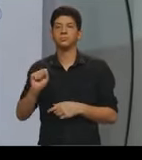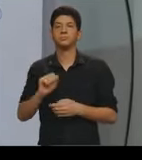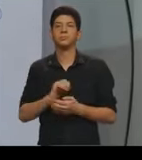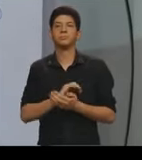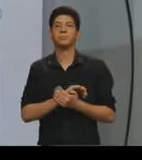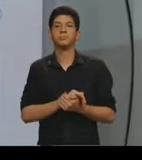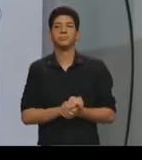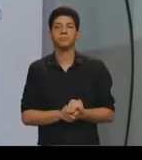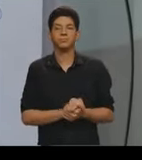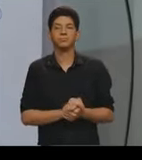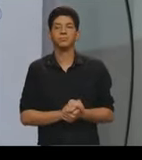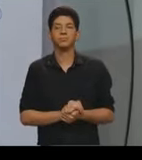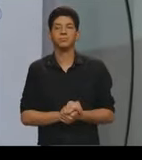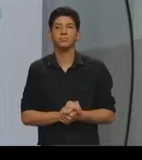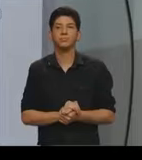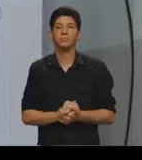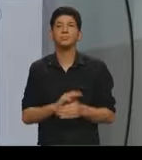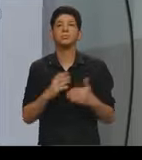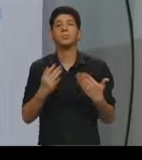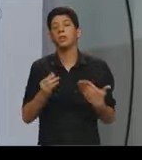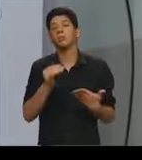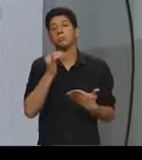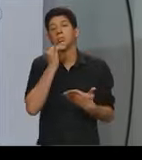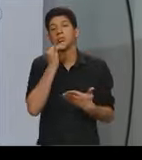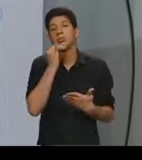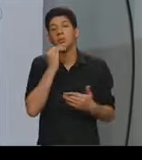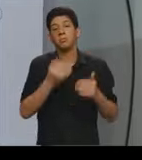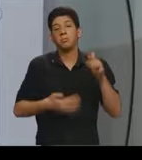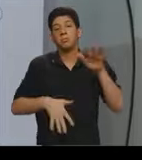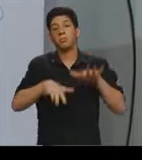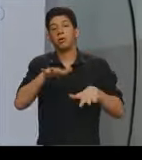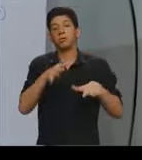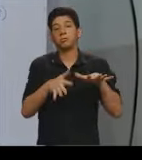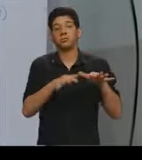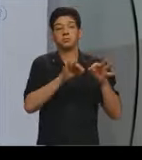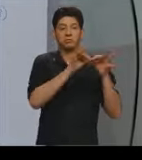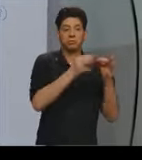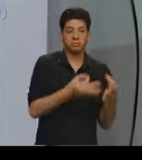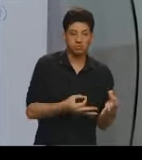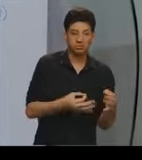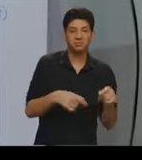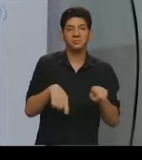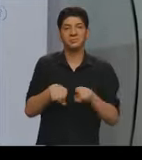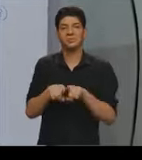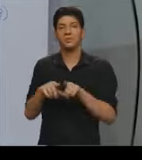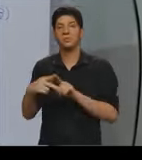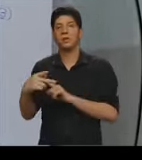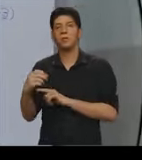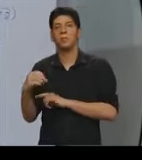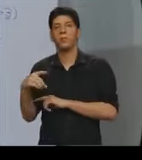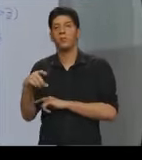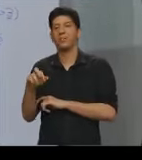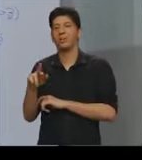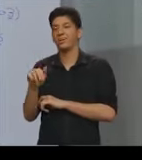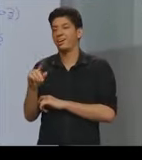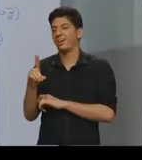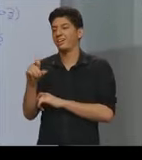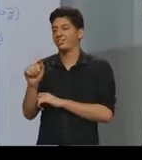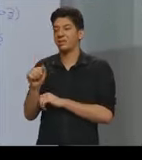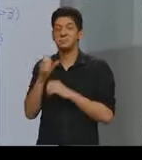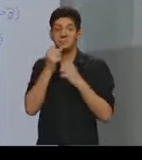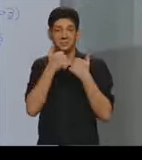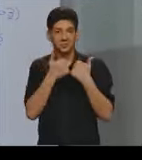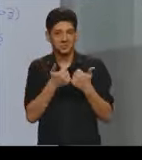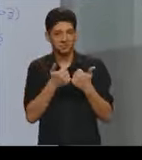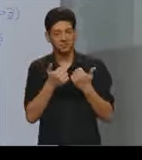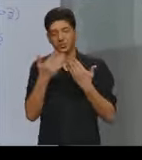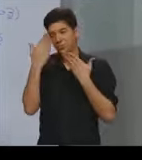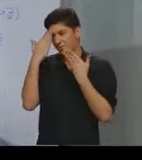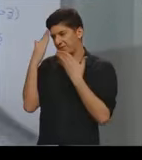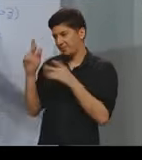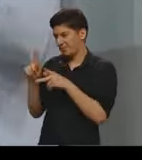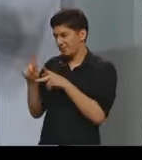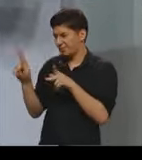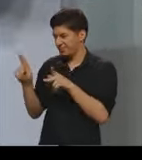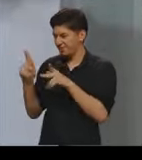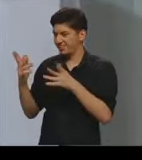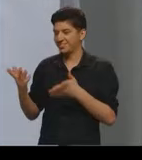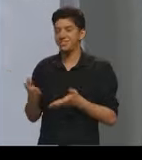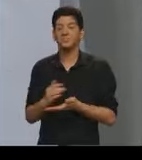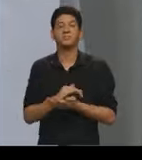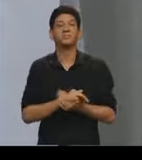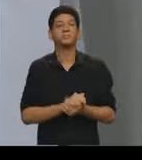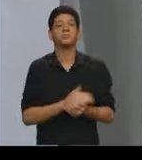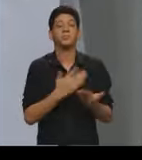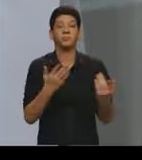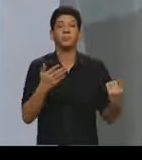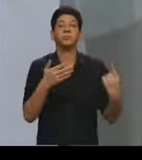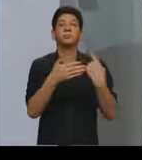5,8. Então, aí está o exemplo de uma média aritmética simples e a ponderada. Muito obrigada, professor. Agora, a